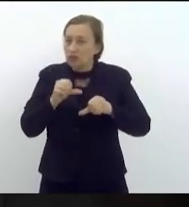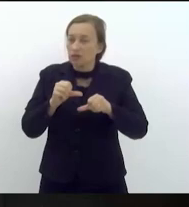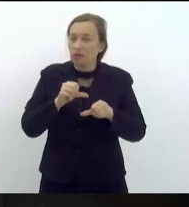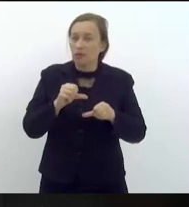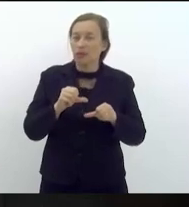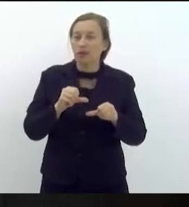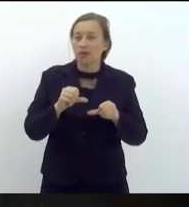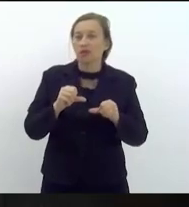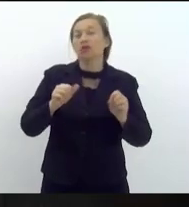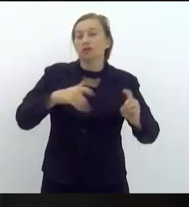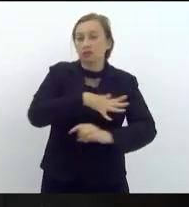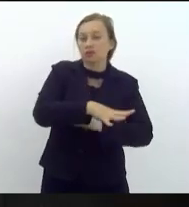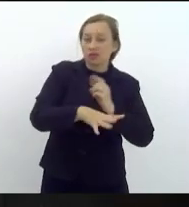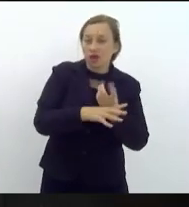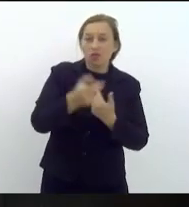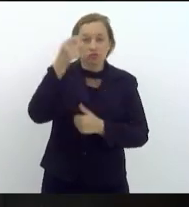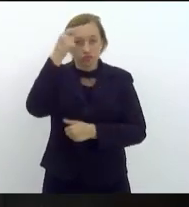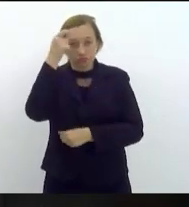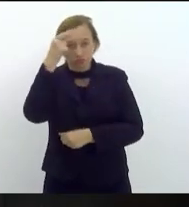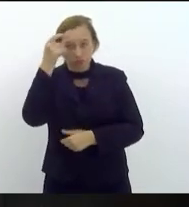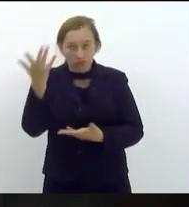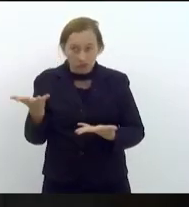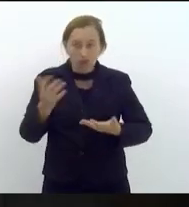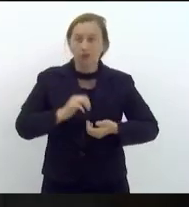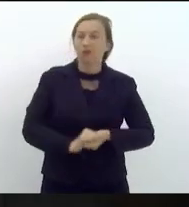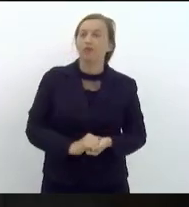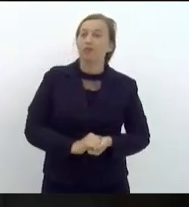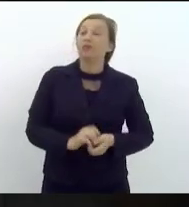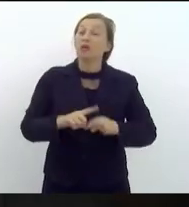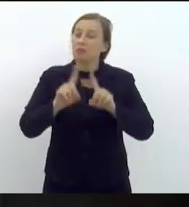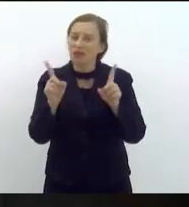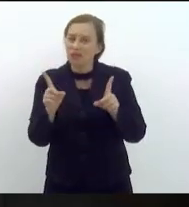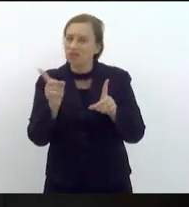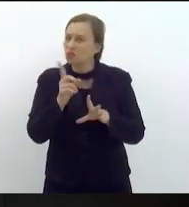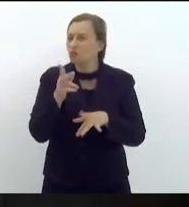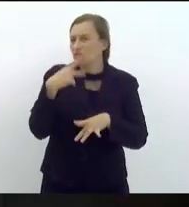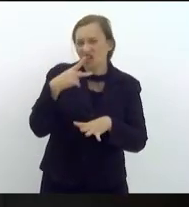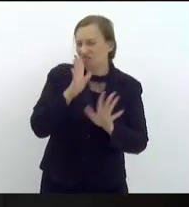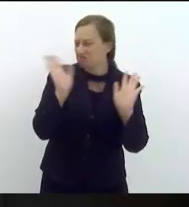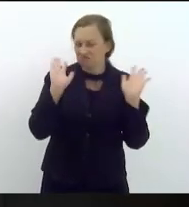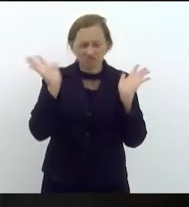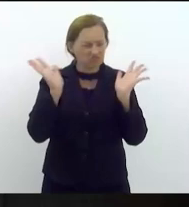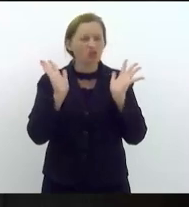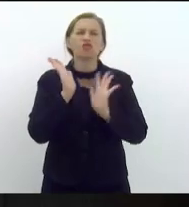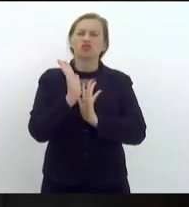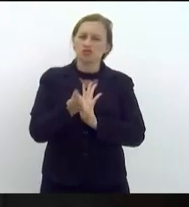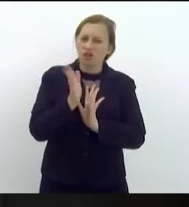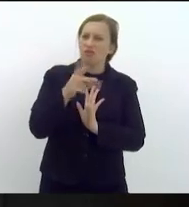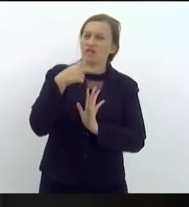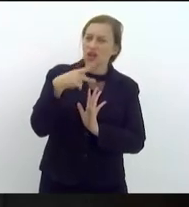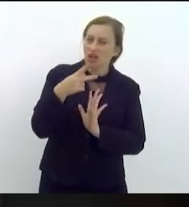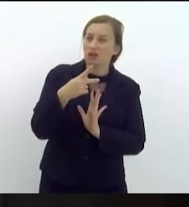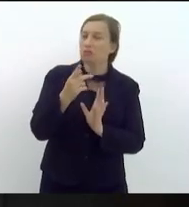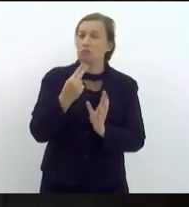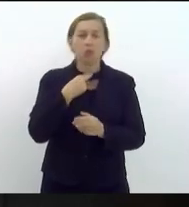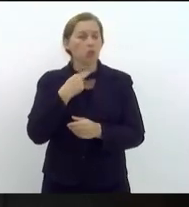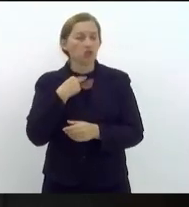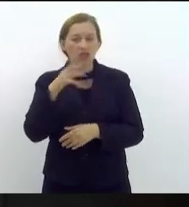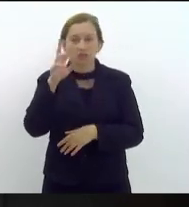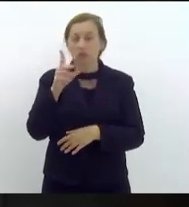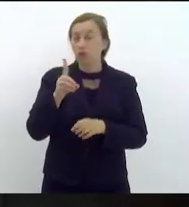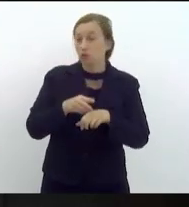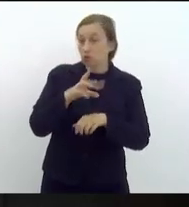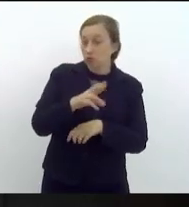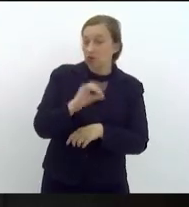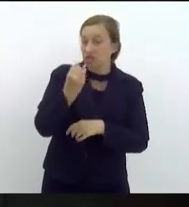socialmente com sentida consentida mas nós não estamos falando disso como eu já disse nós não podemos Doutor Serginho